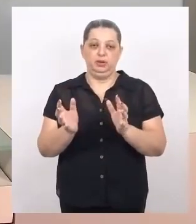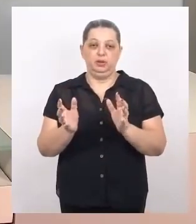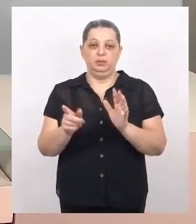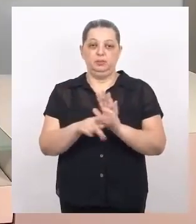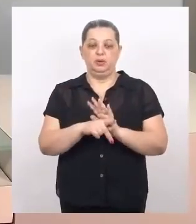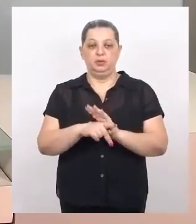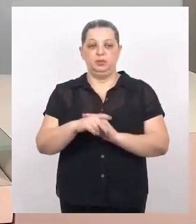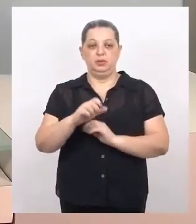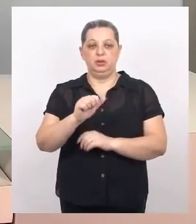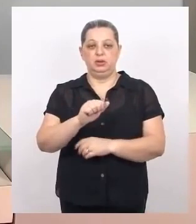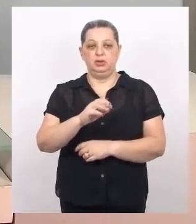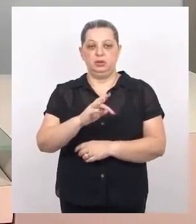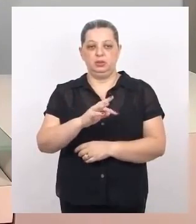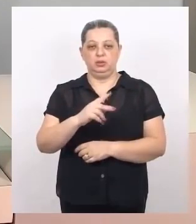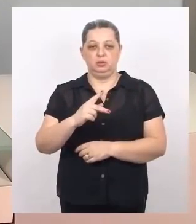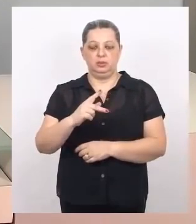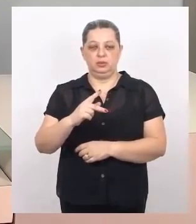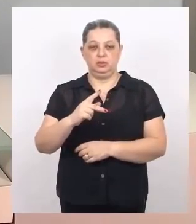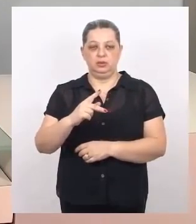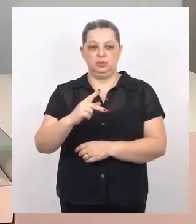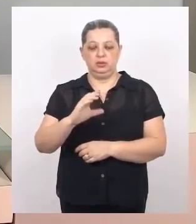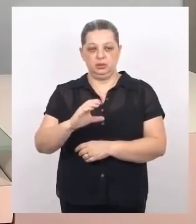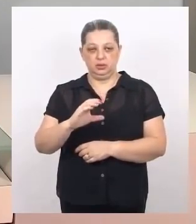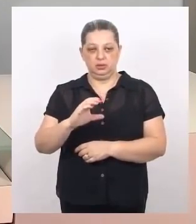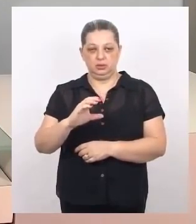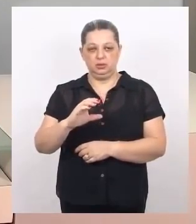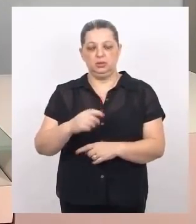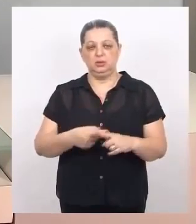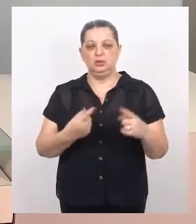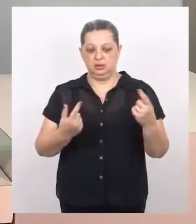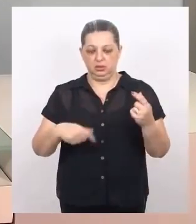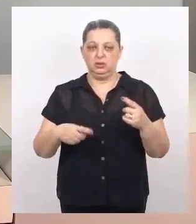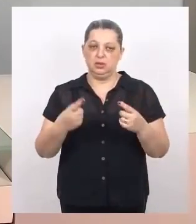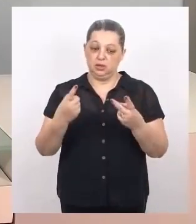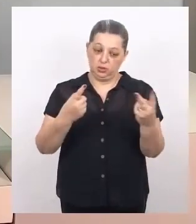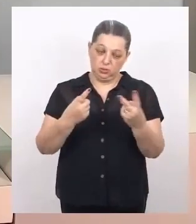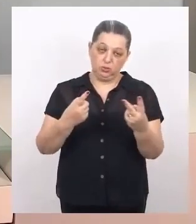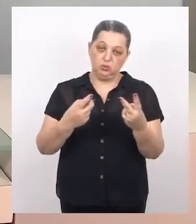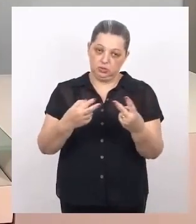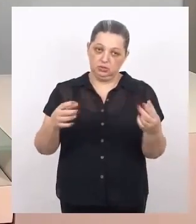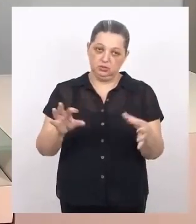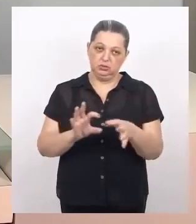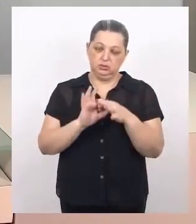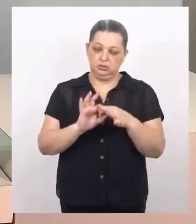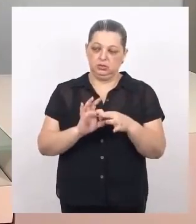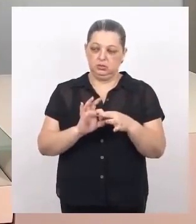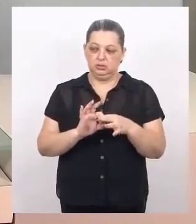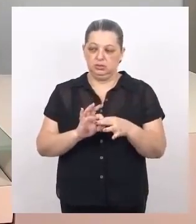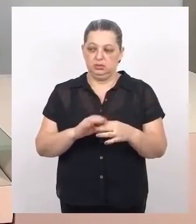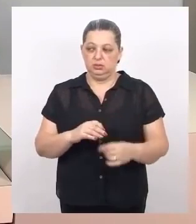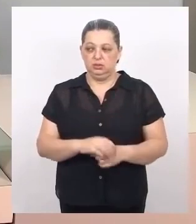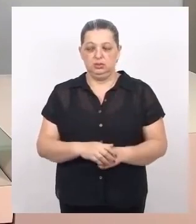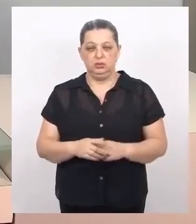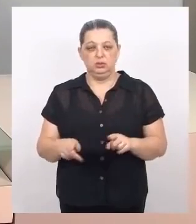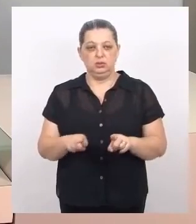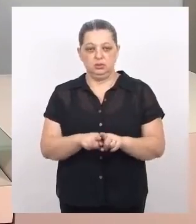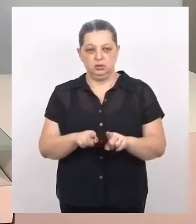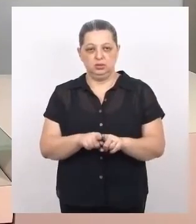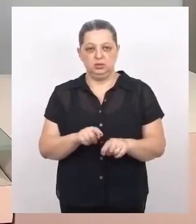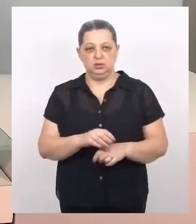vai falar só da atribuição inicial. Eu sei que as duas coisas estão atreladas, mas a gente já tratou do ATPC na semana passada, então aqui o foco vai